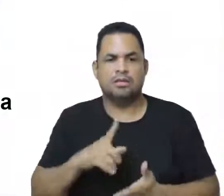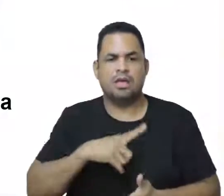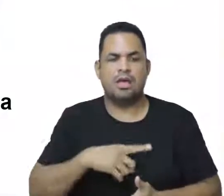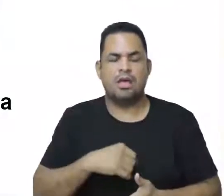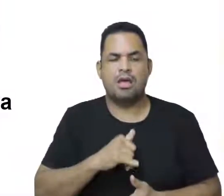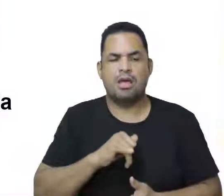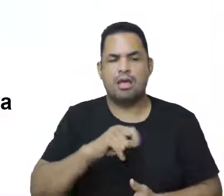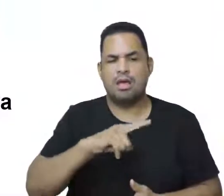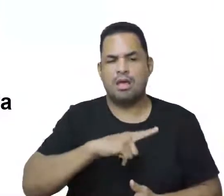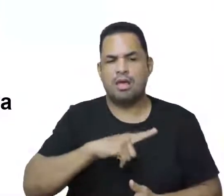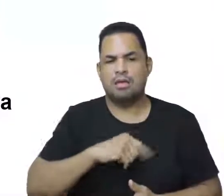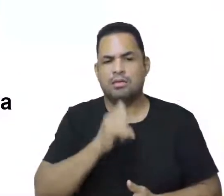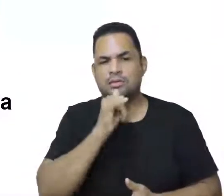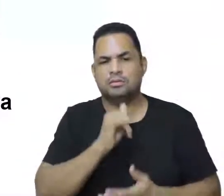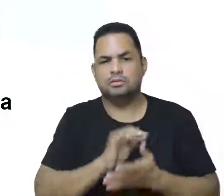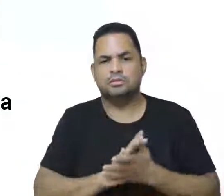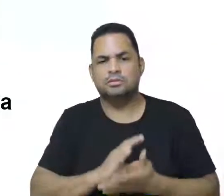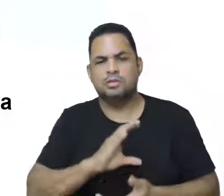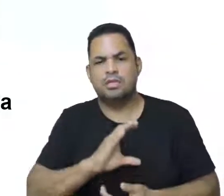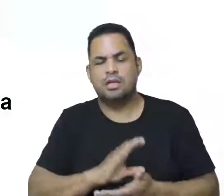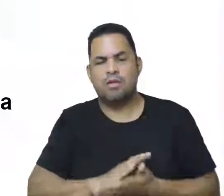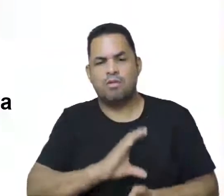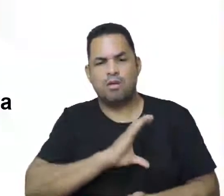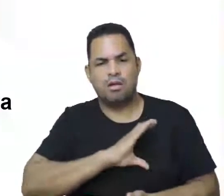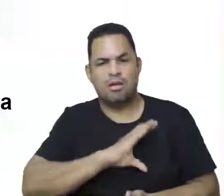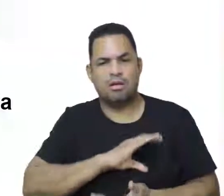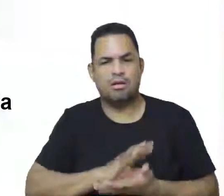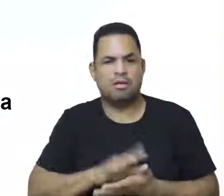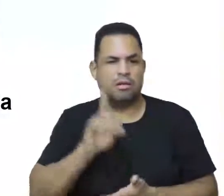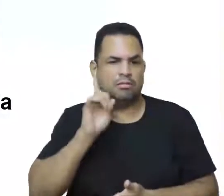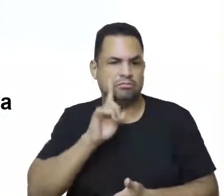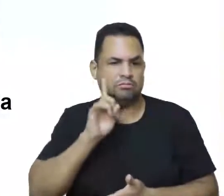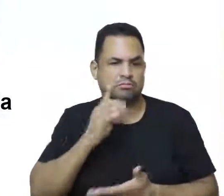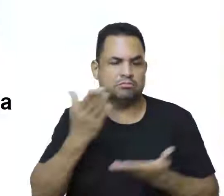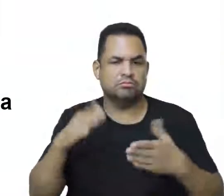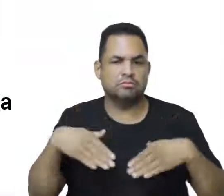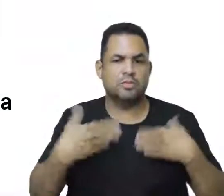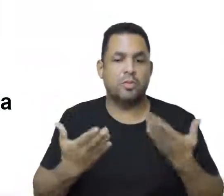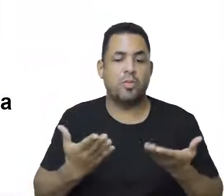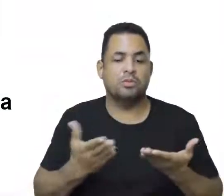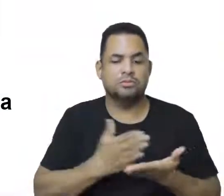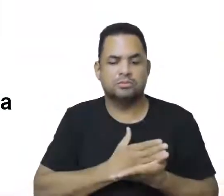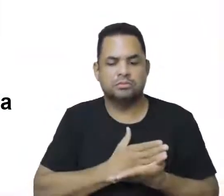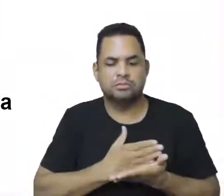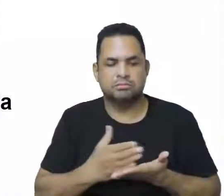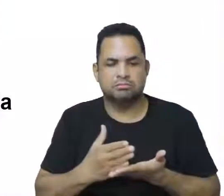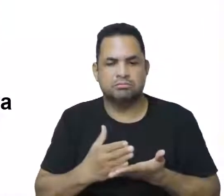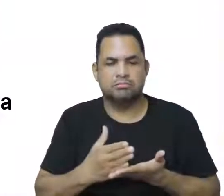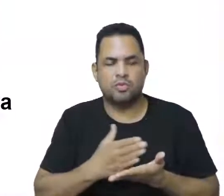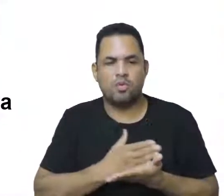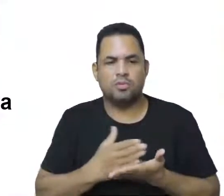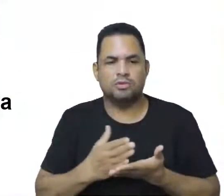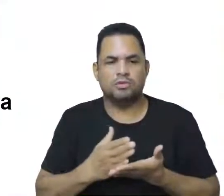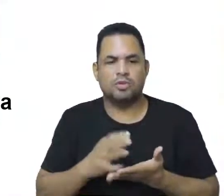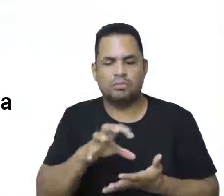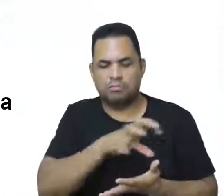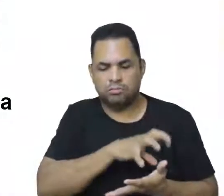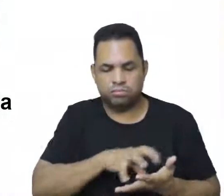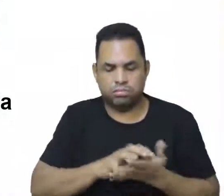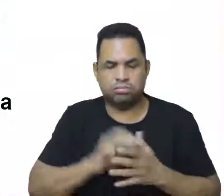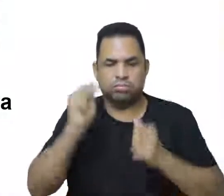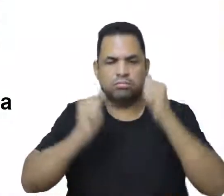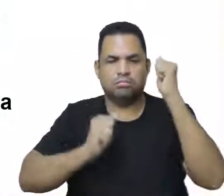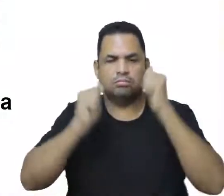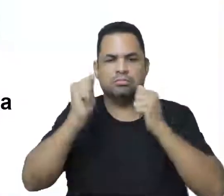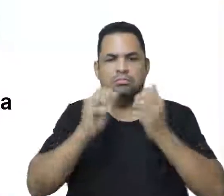do Canadá, dos Estados Unidos. Aonde é que começou a Revolução Industrial? Na Europa, professor. Ótimo,